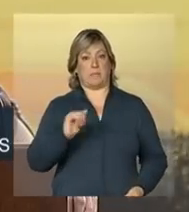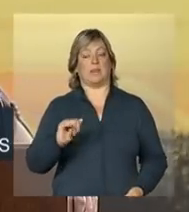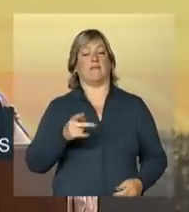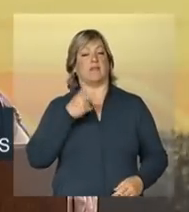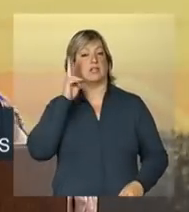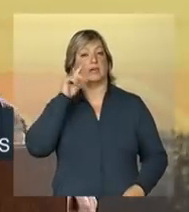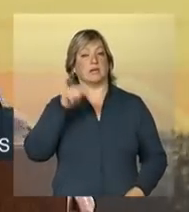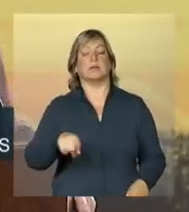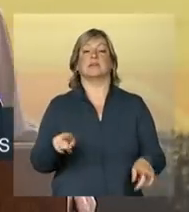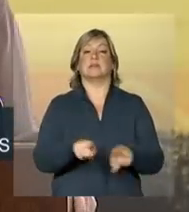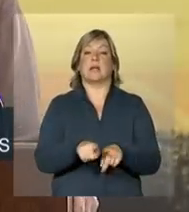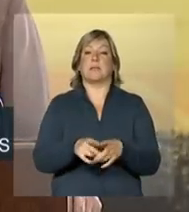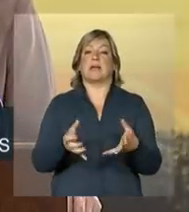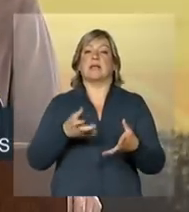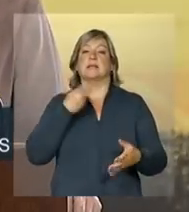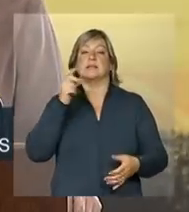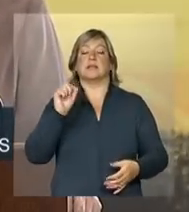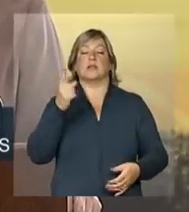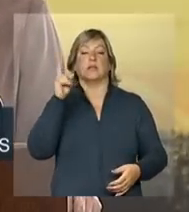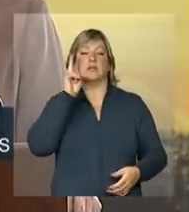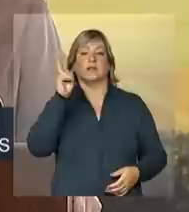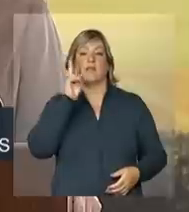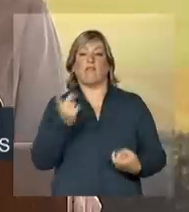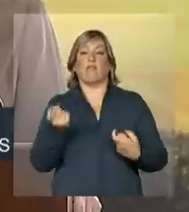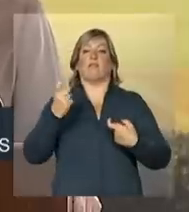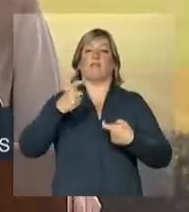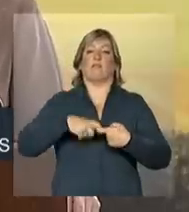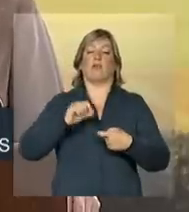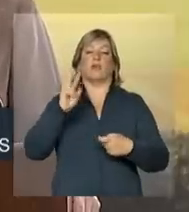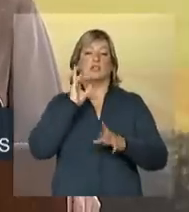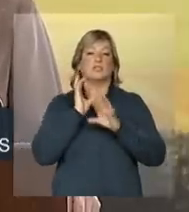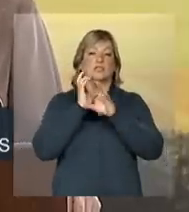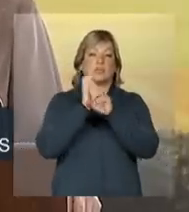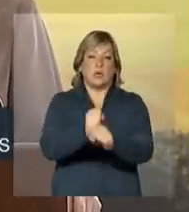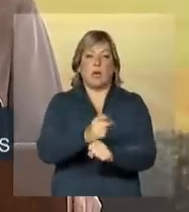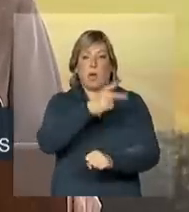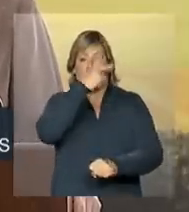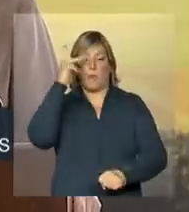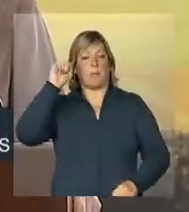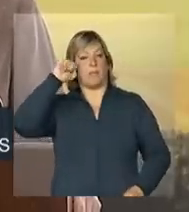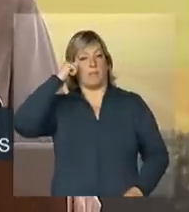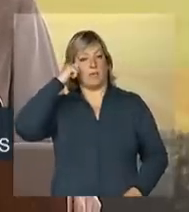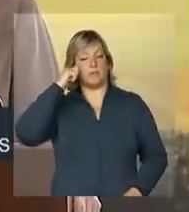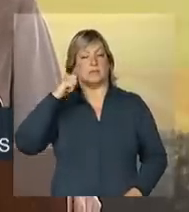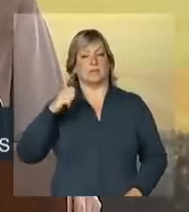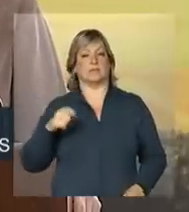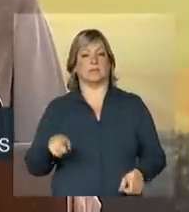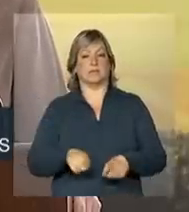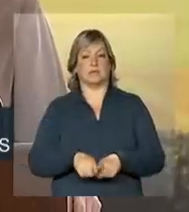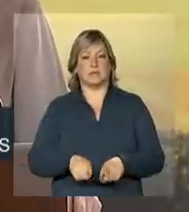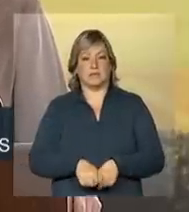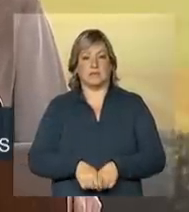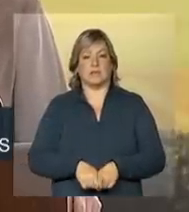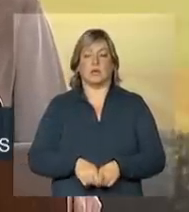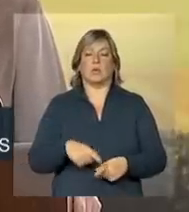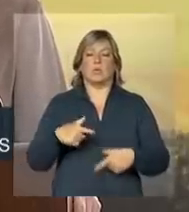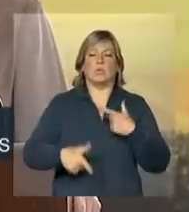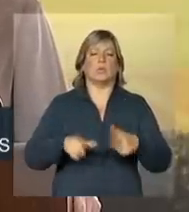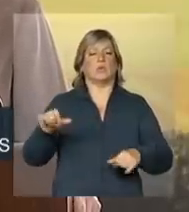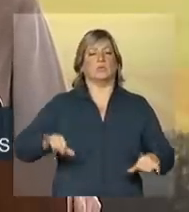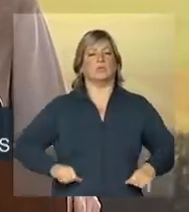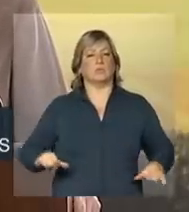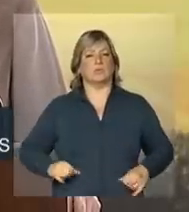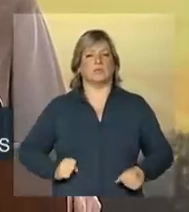um resgate da história das populações negras contra a sua opressão